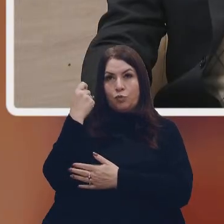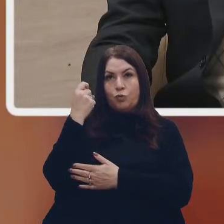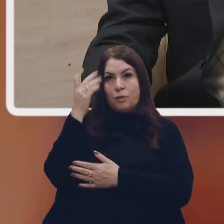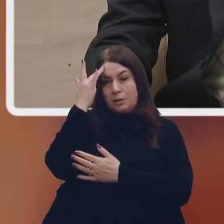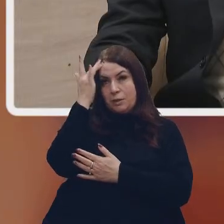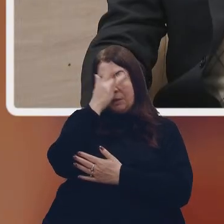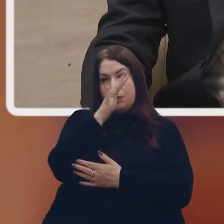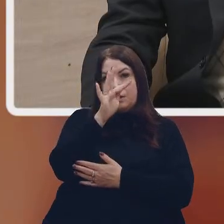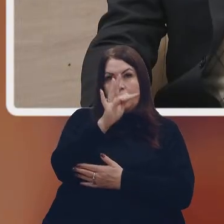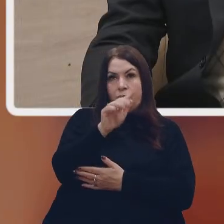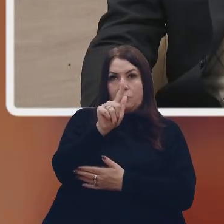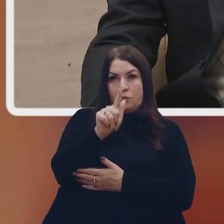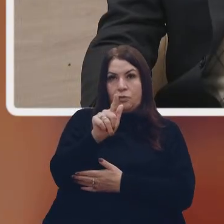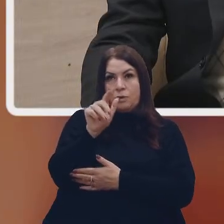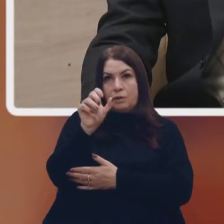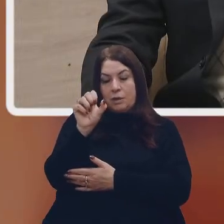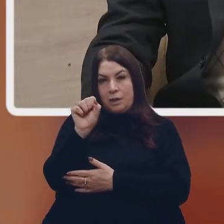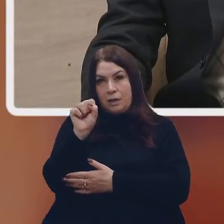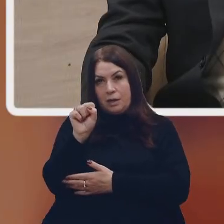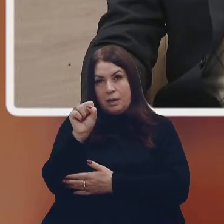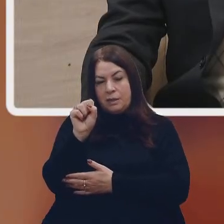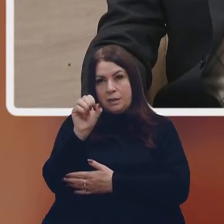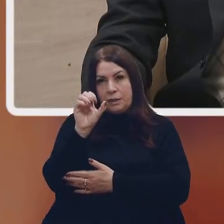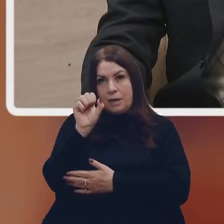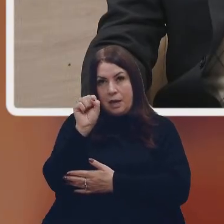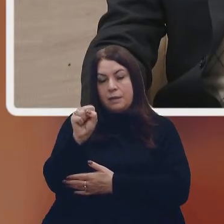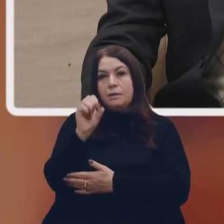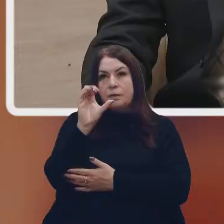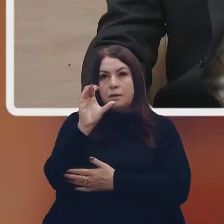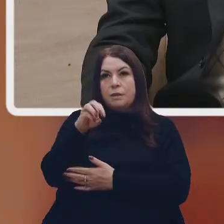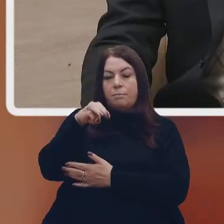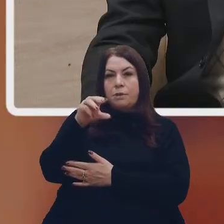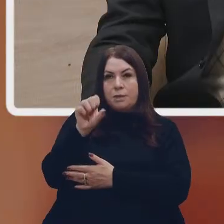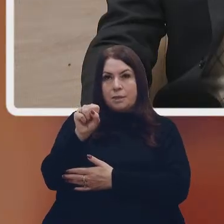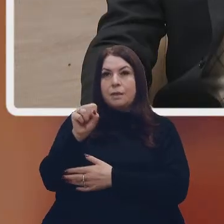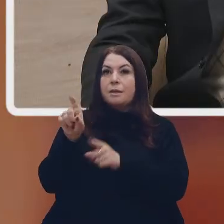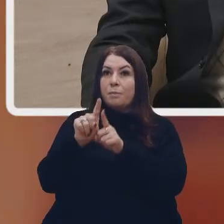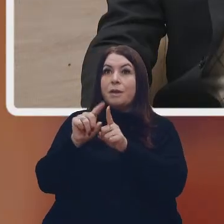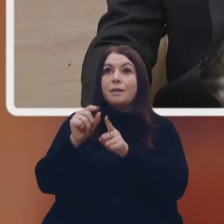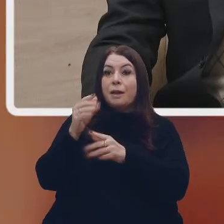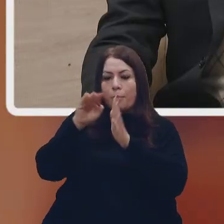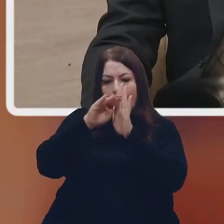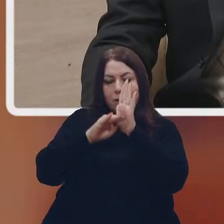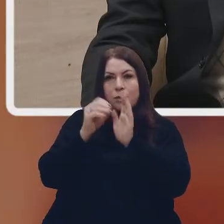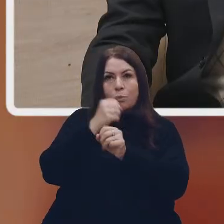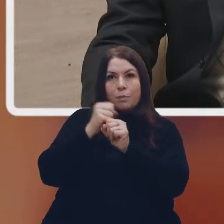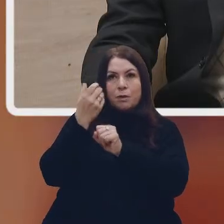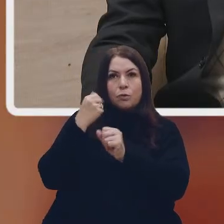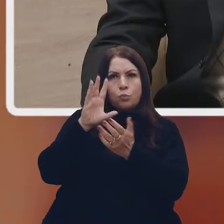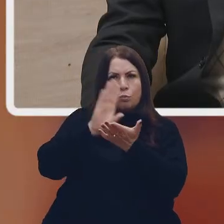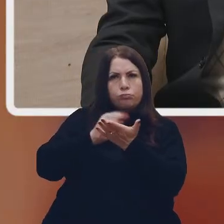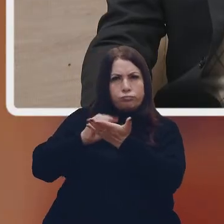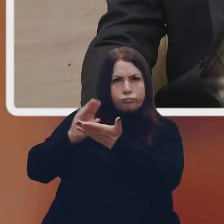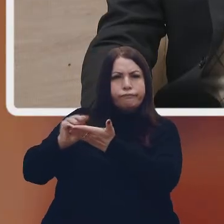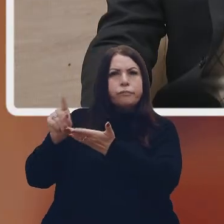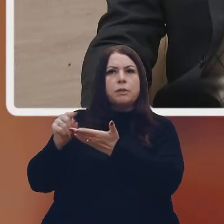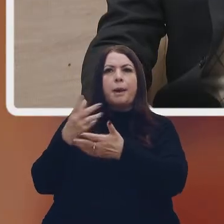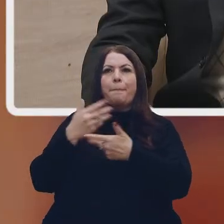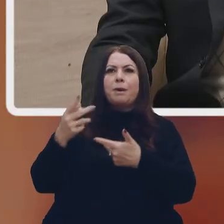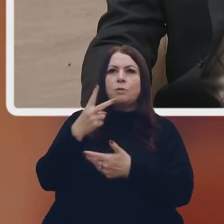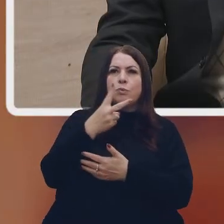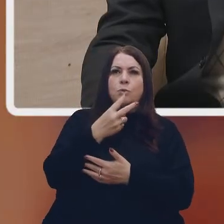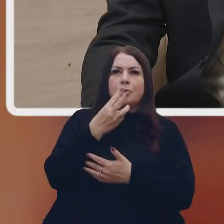Serra, FGSM Serra, tudo junto, tem a programação do ano passado, tudo gravado, né? Então, são